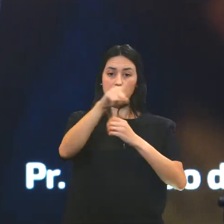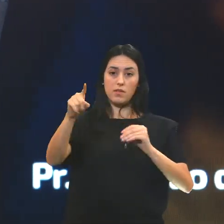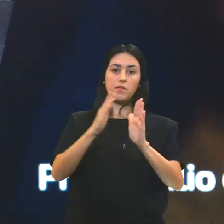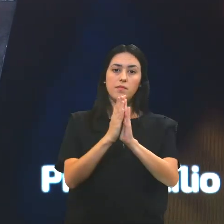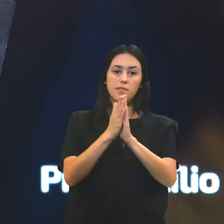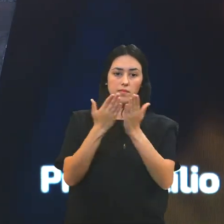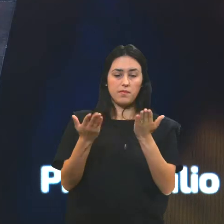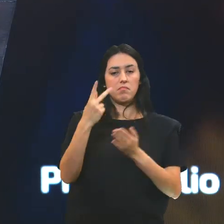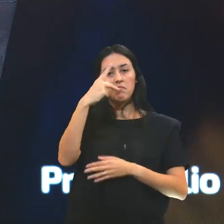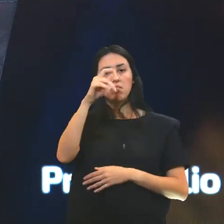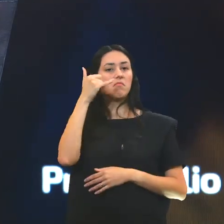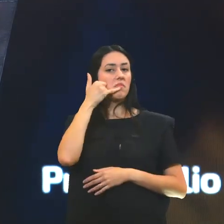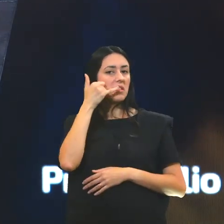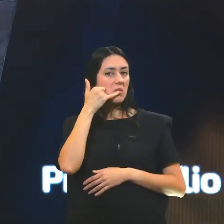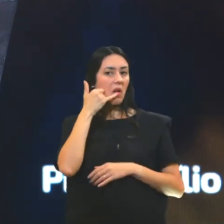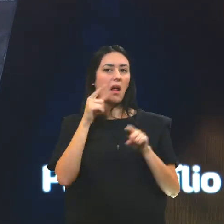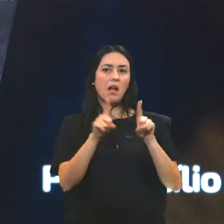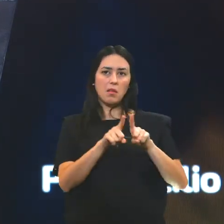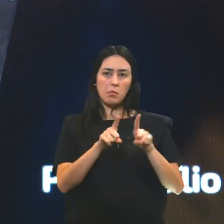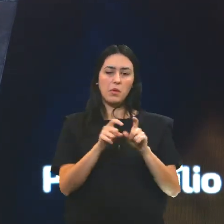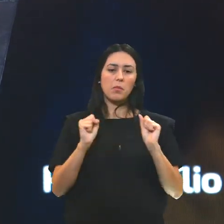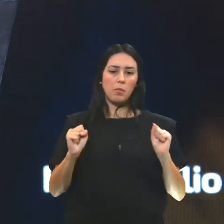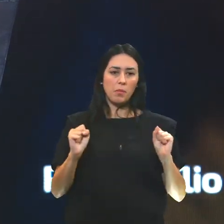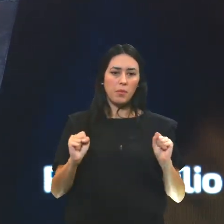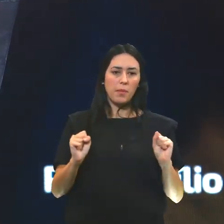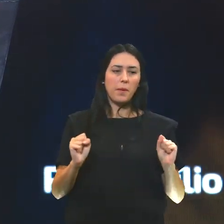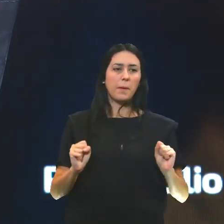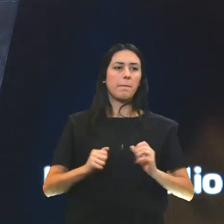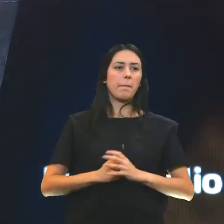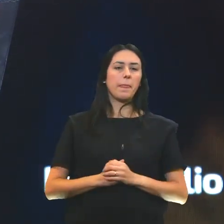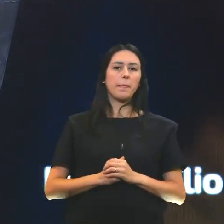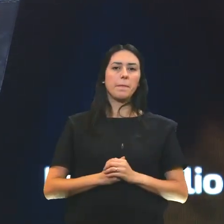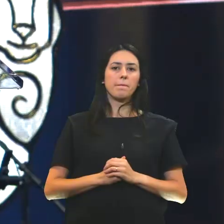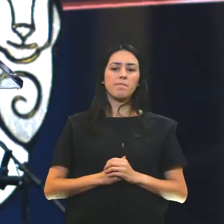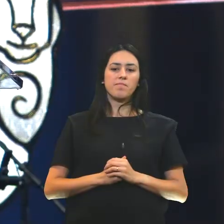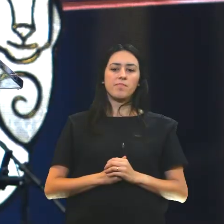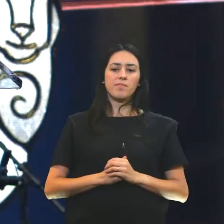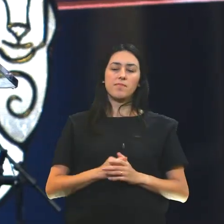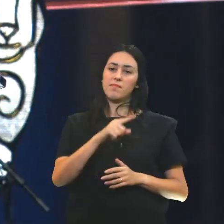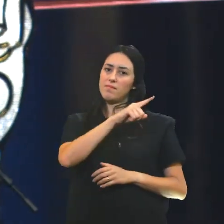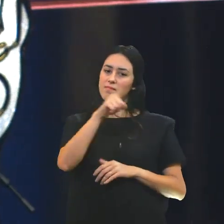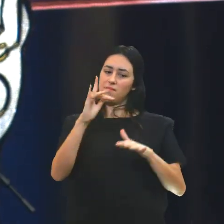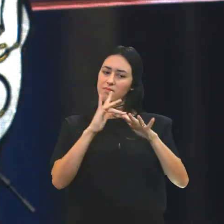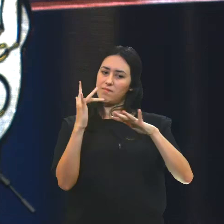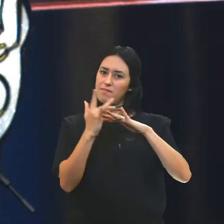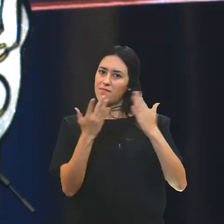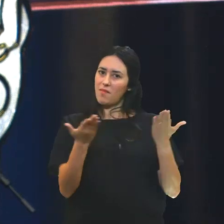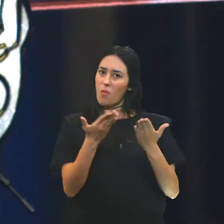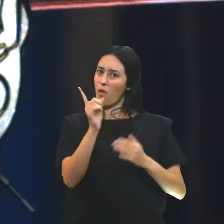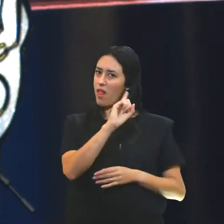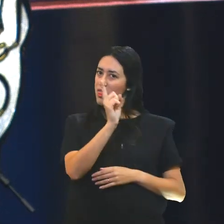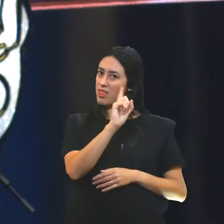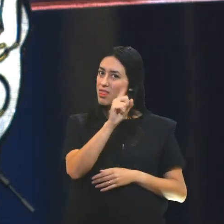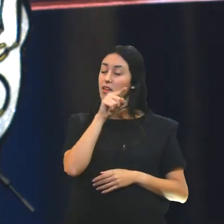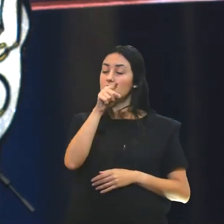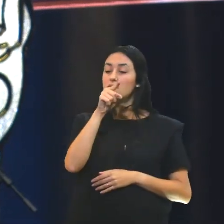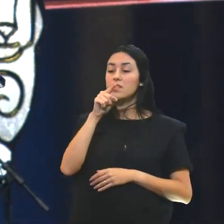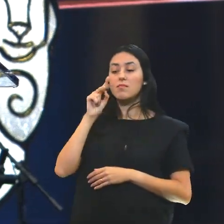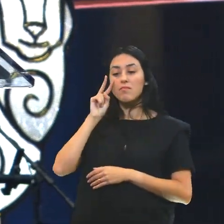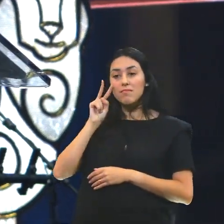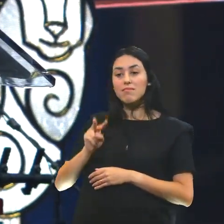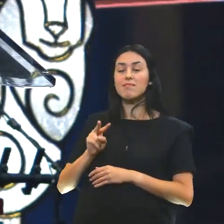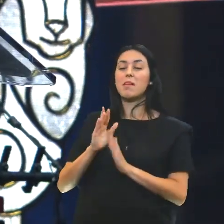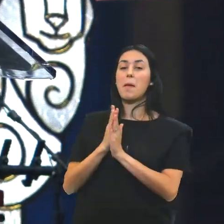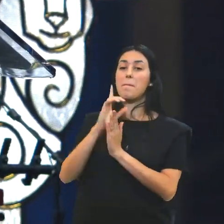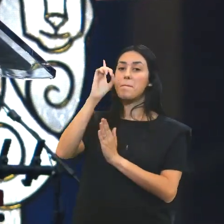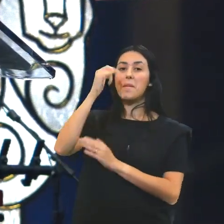aí, o teu celular, para a gente poder... o celular você não vai abrir na rede social agora, tá bom? Abre a Bíblia, tá? Lê